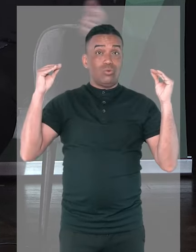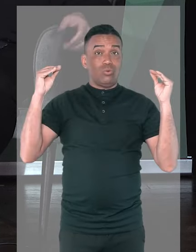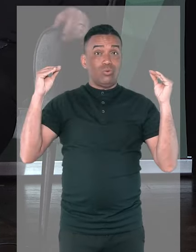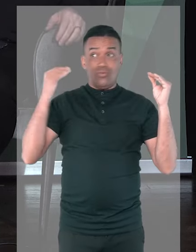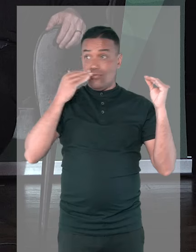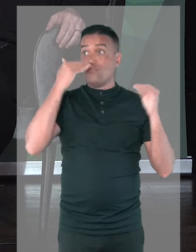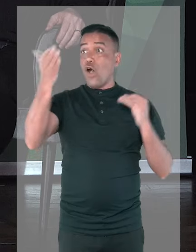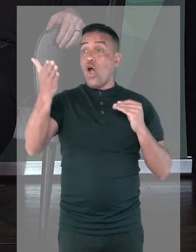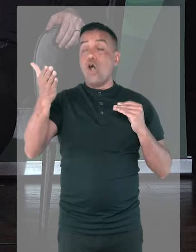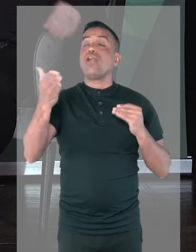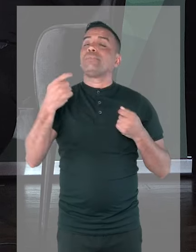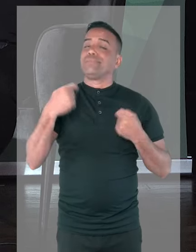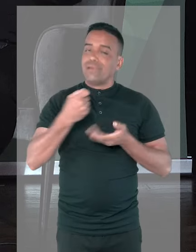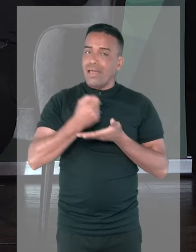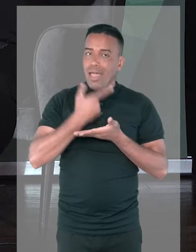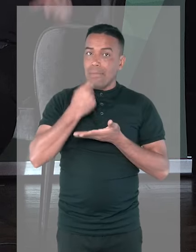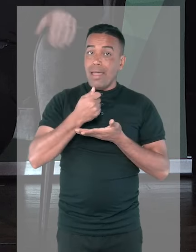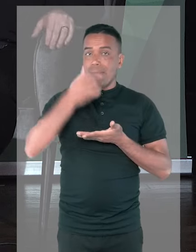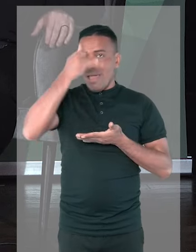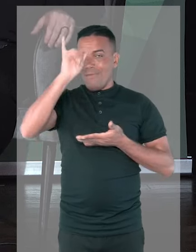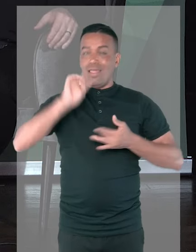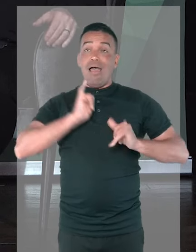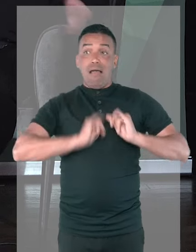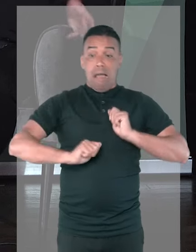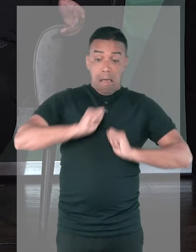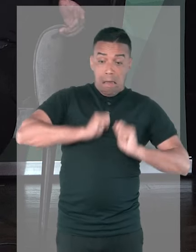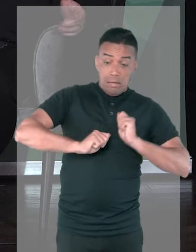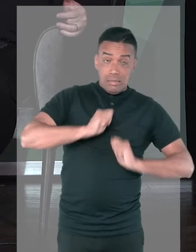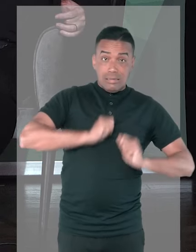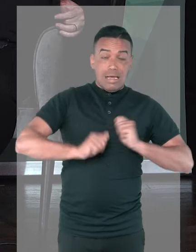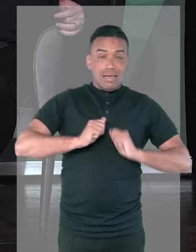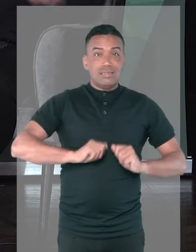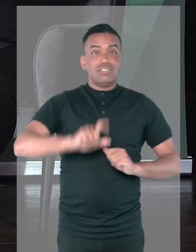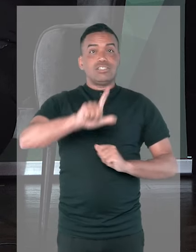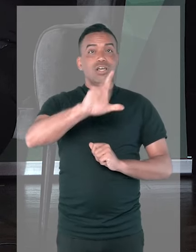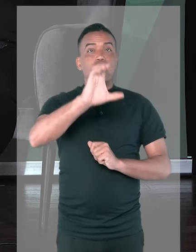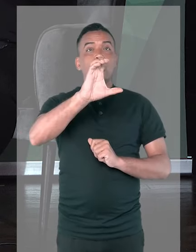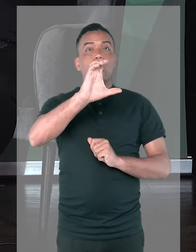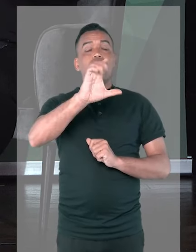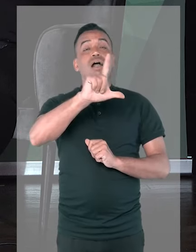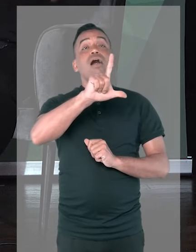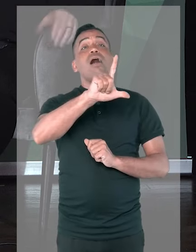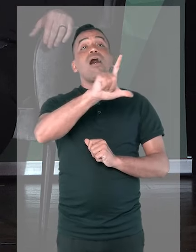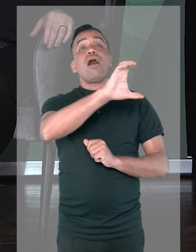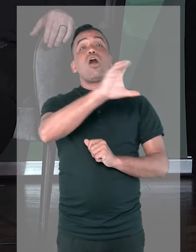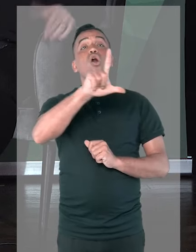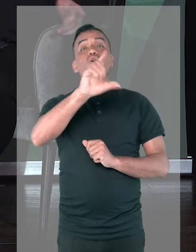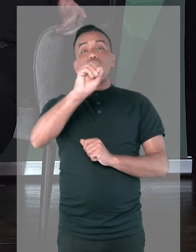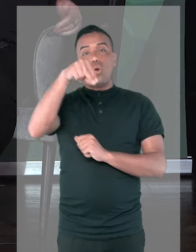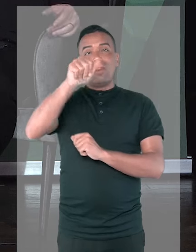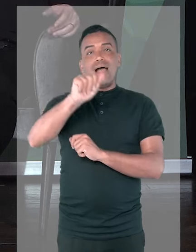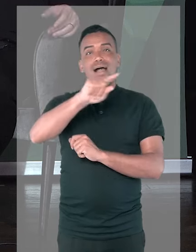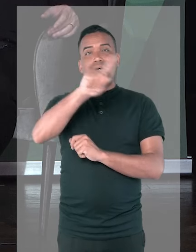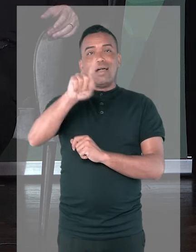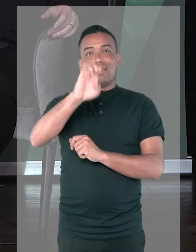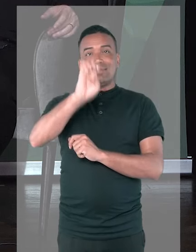consuma ansiolíticos, consuma clonazepam, né? Tudo vai ficar bem. Ou